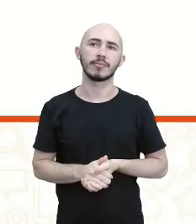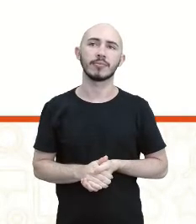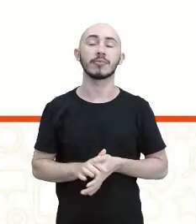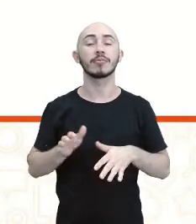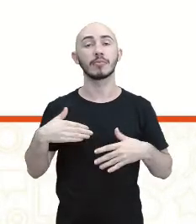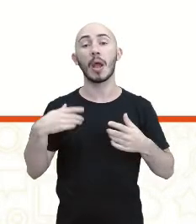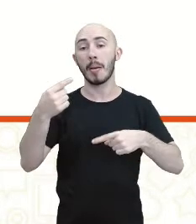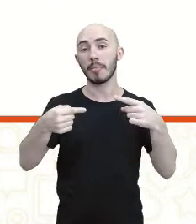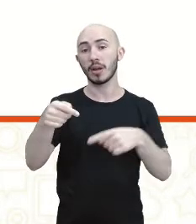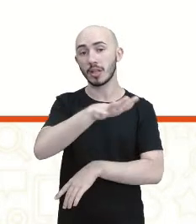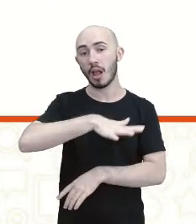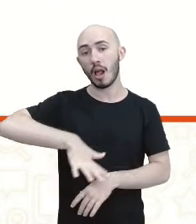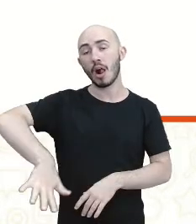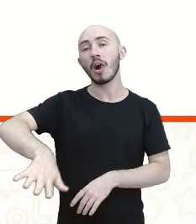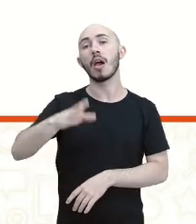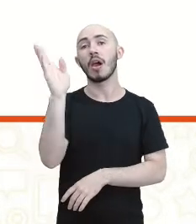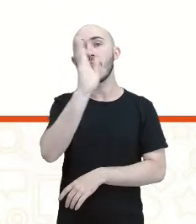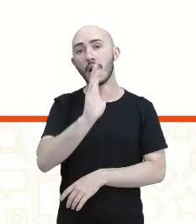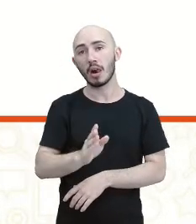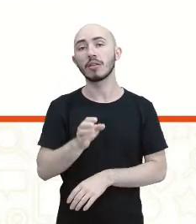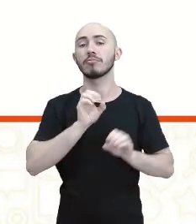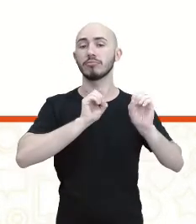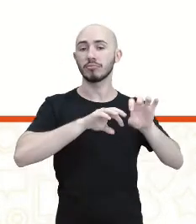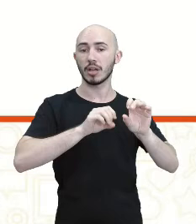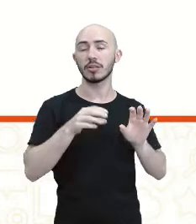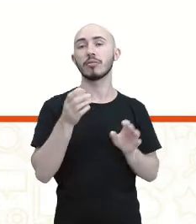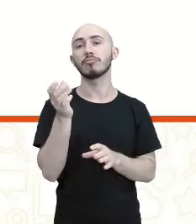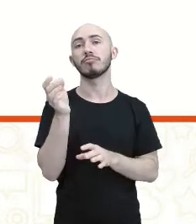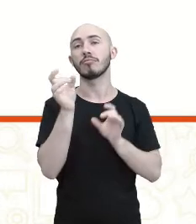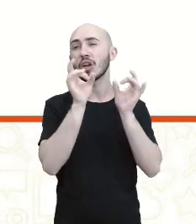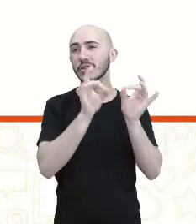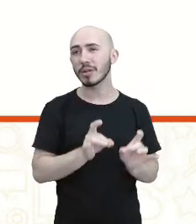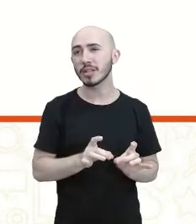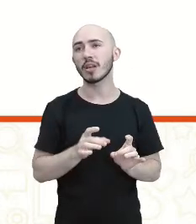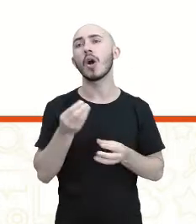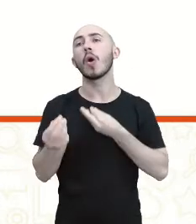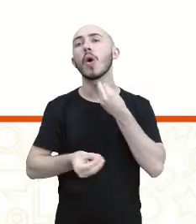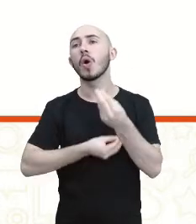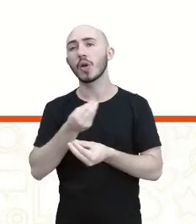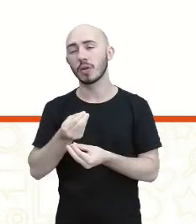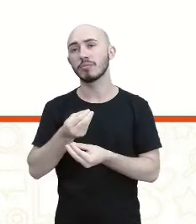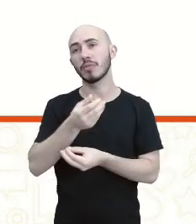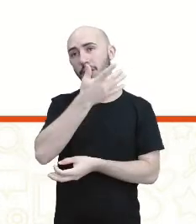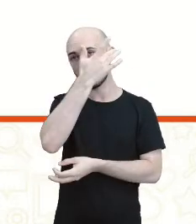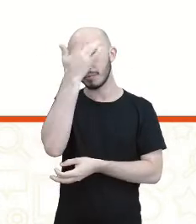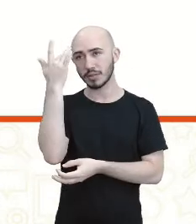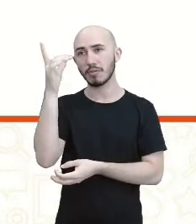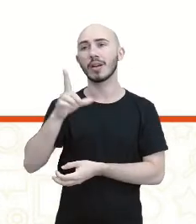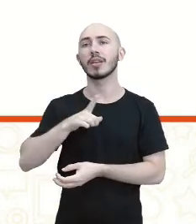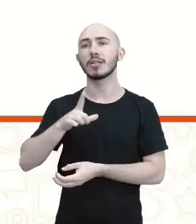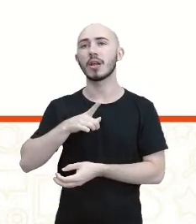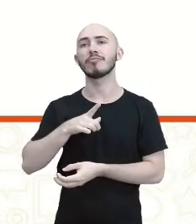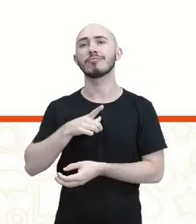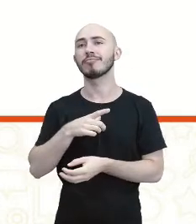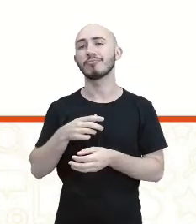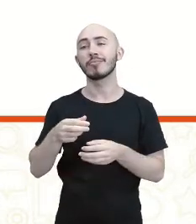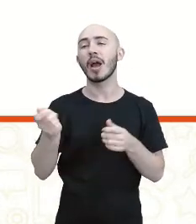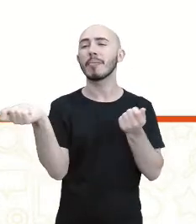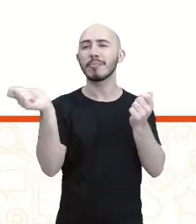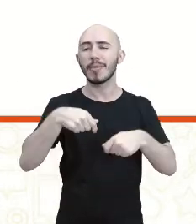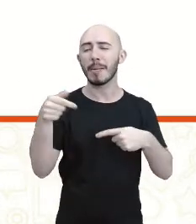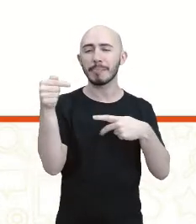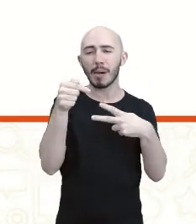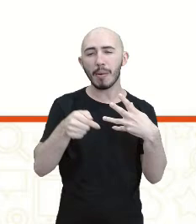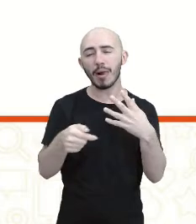A Política Nacional da Educação Especial define como portadores de altas habilidades ou superdotados